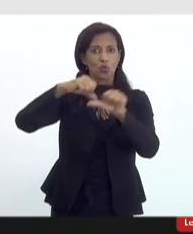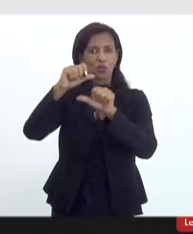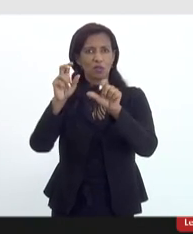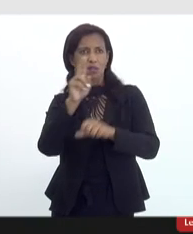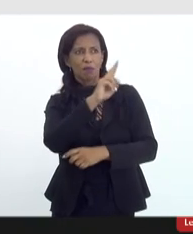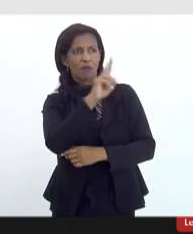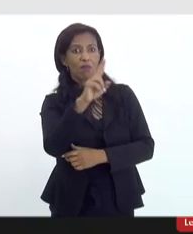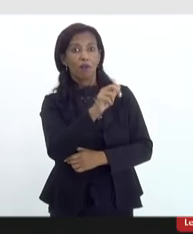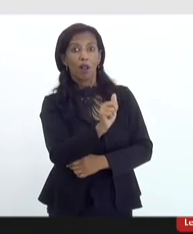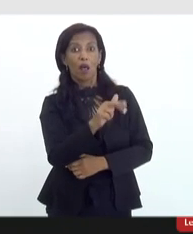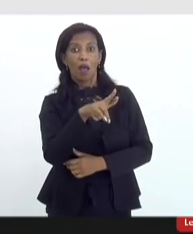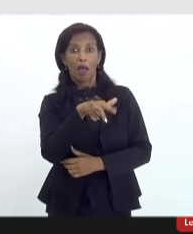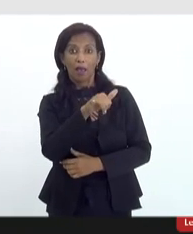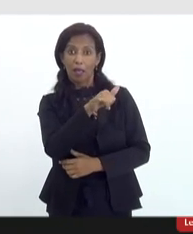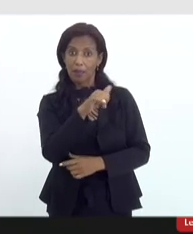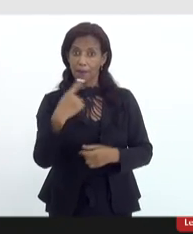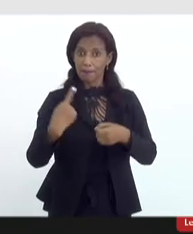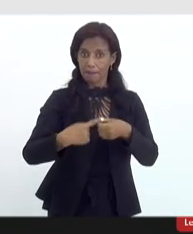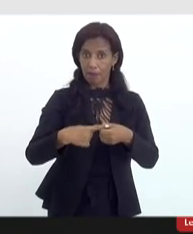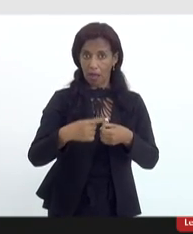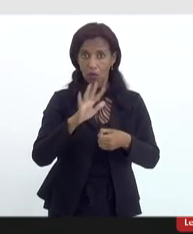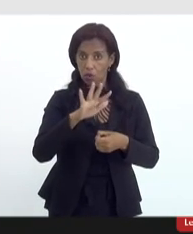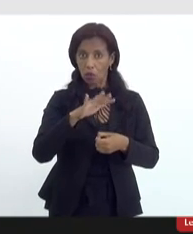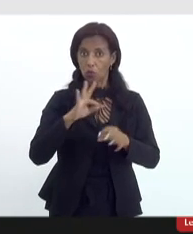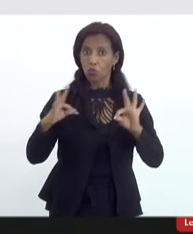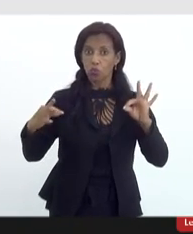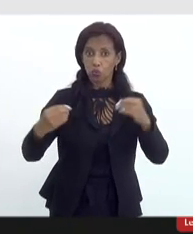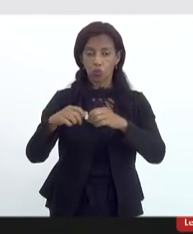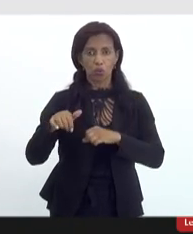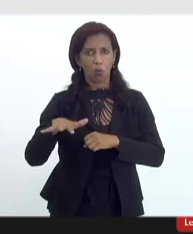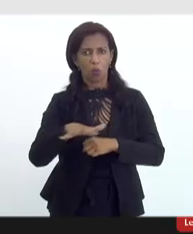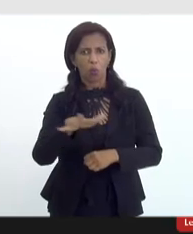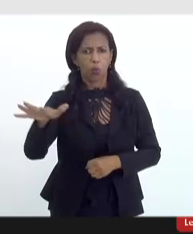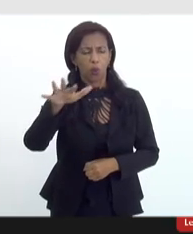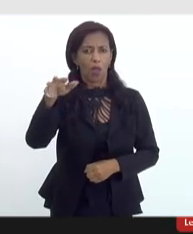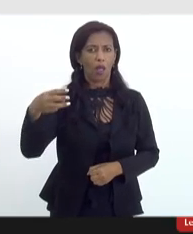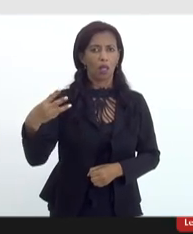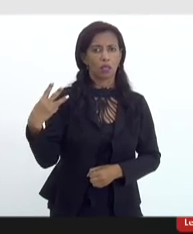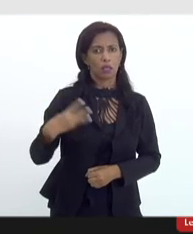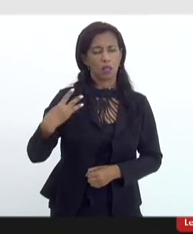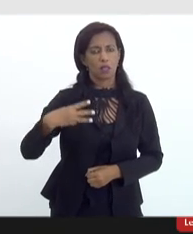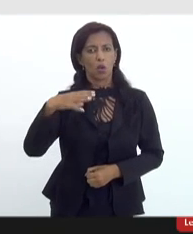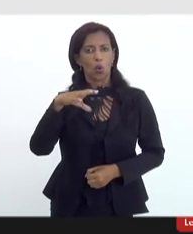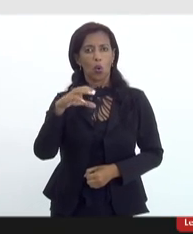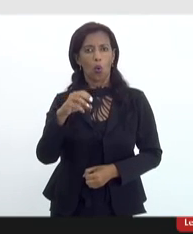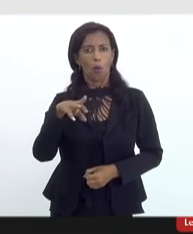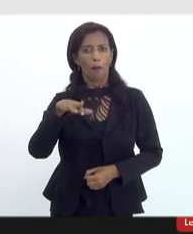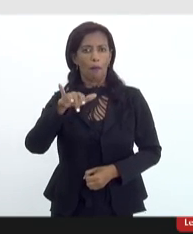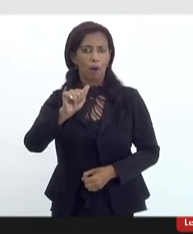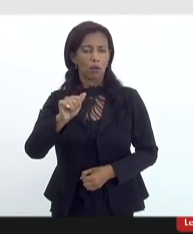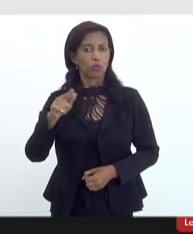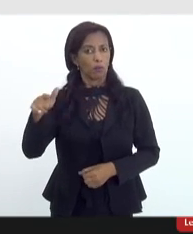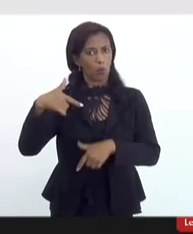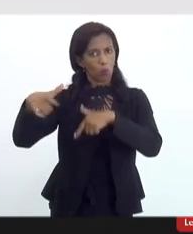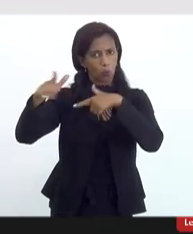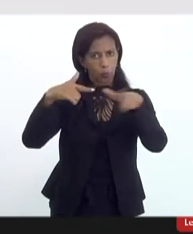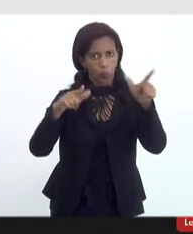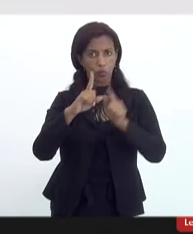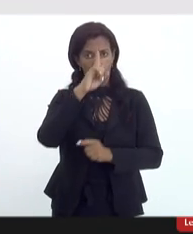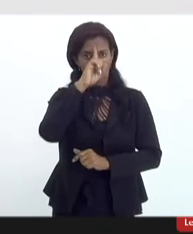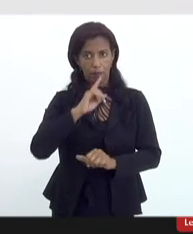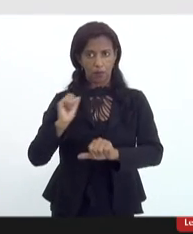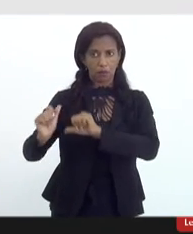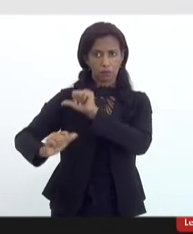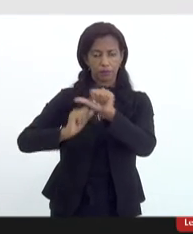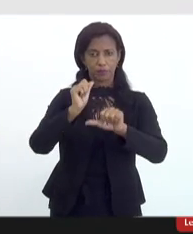falando de Acari, mas esse é um fenômeno que perpassa as favelas, e não só do terceiro comando, é bom a gente lembrar. Então, as imagens que foram